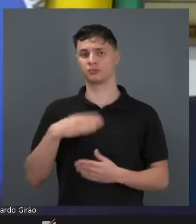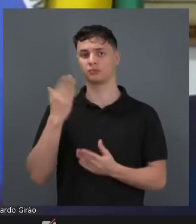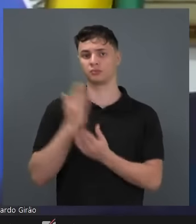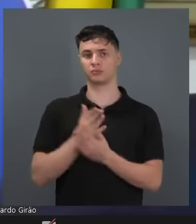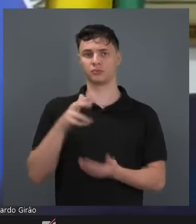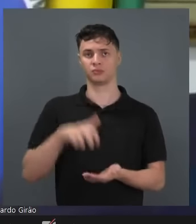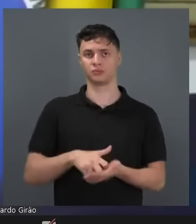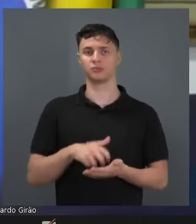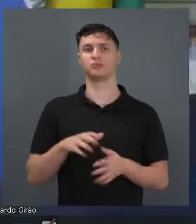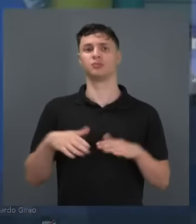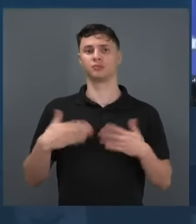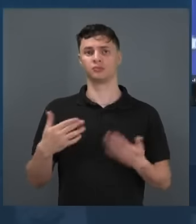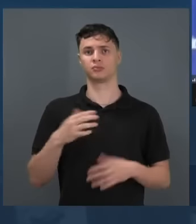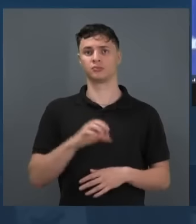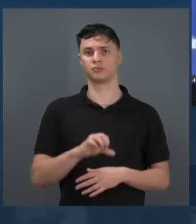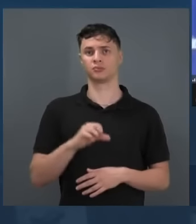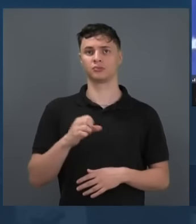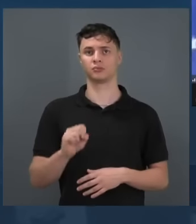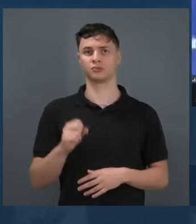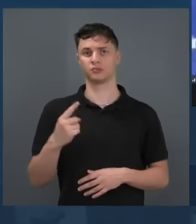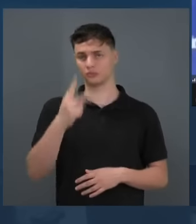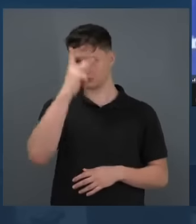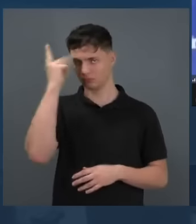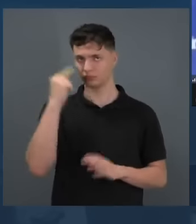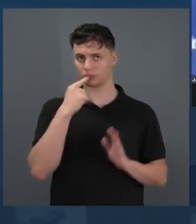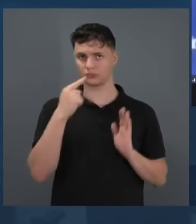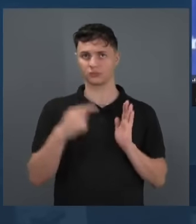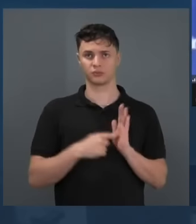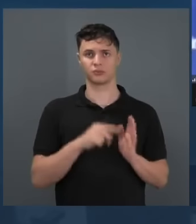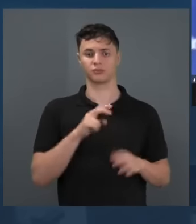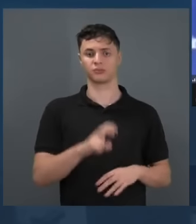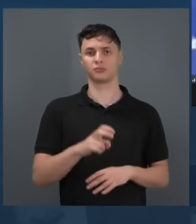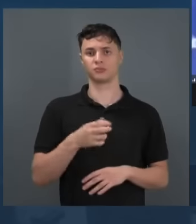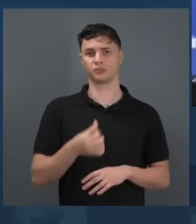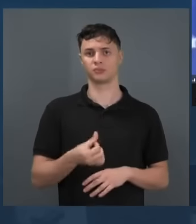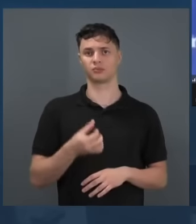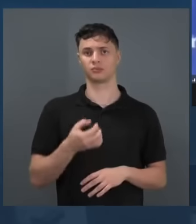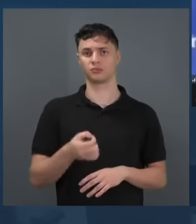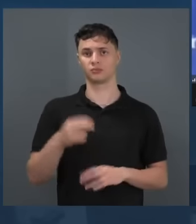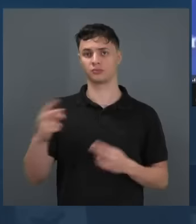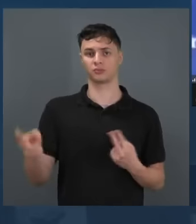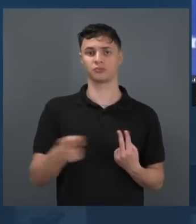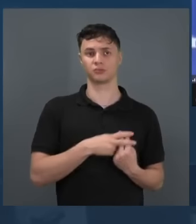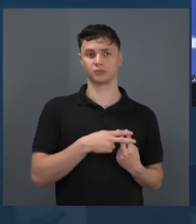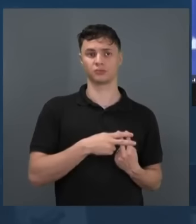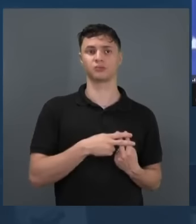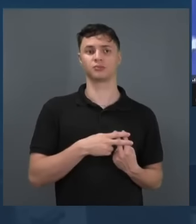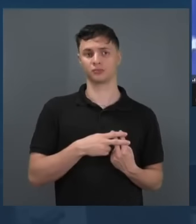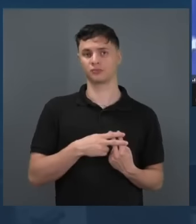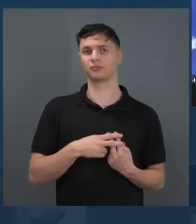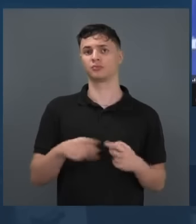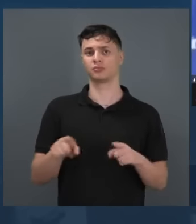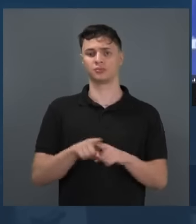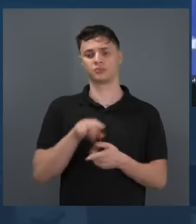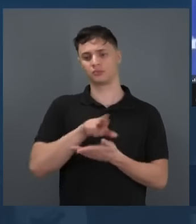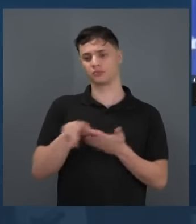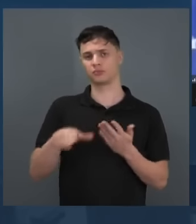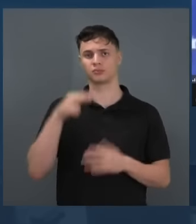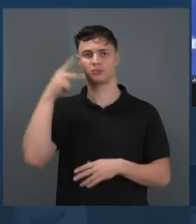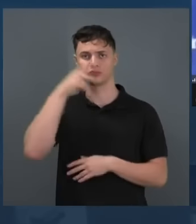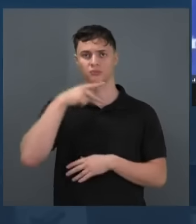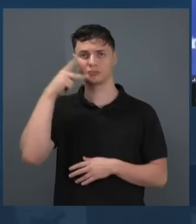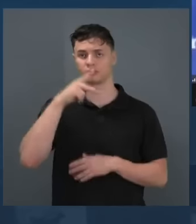penais, 981 pessoas denunciadas, 560 prisões, dentre eles dezenas de políticos